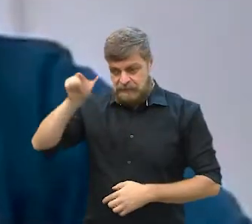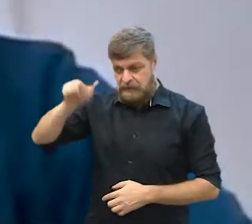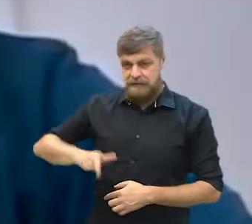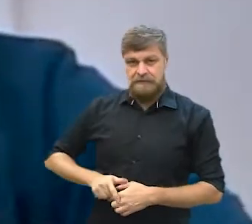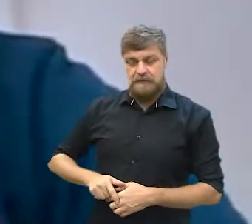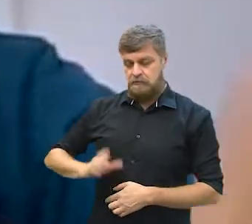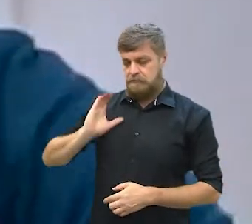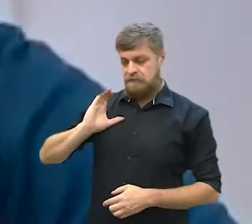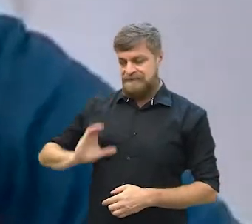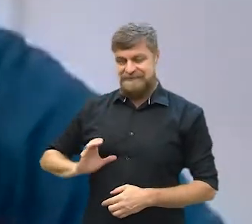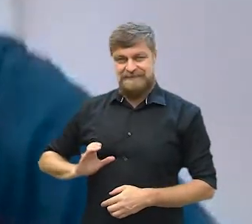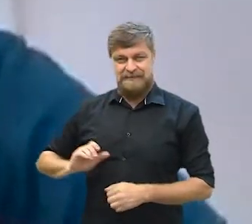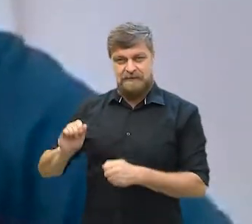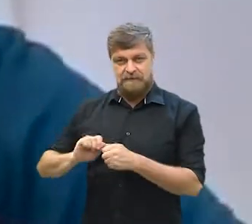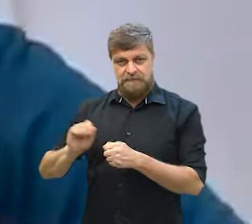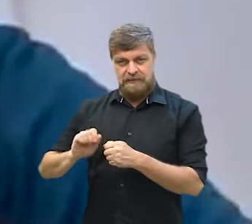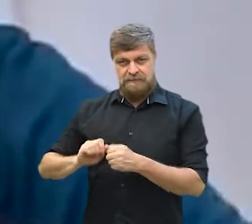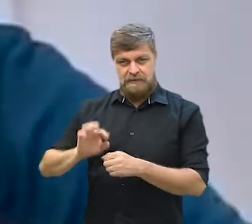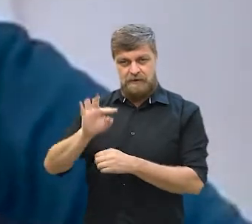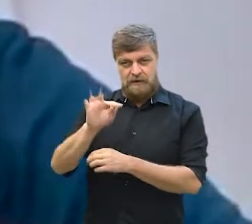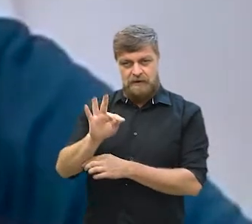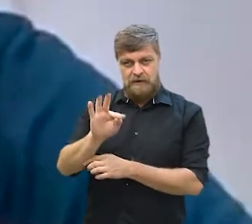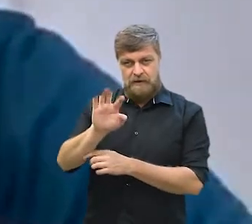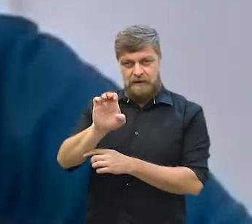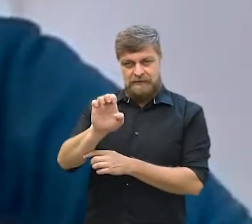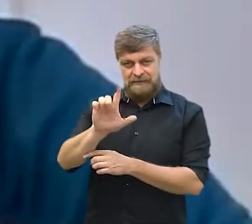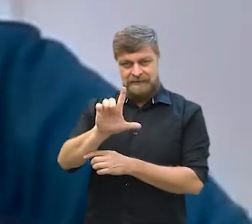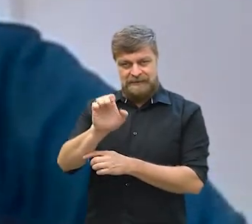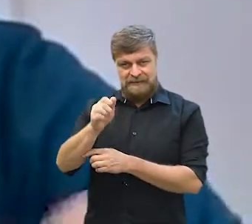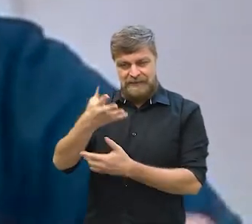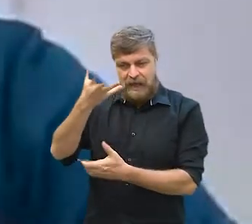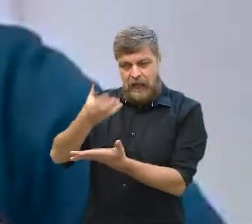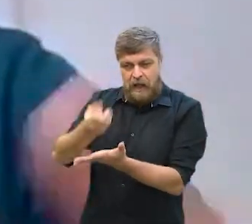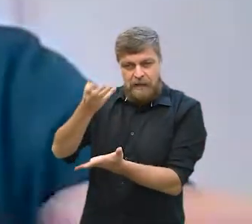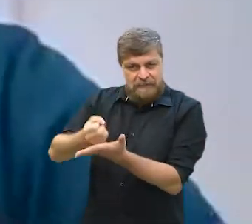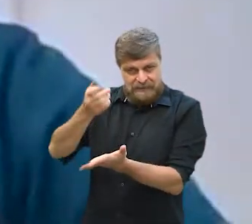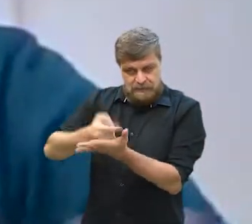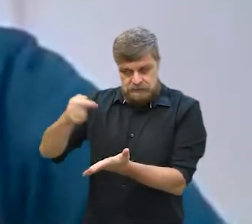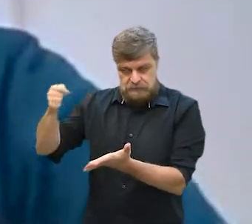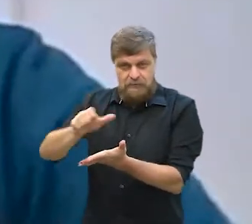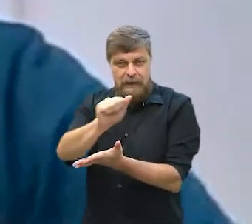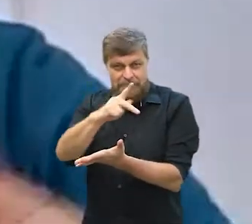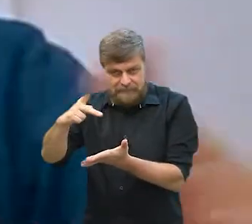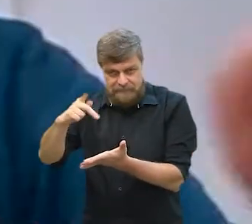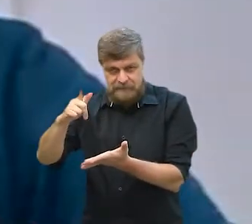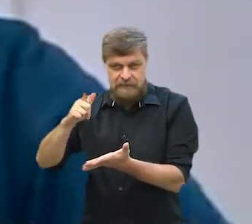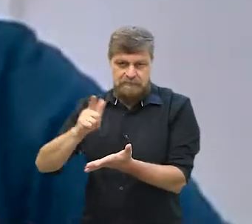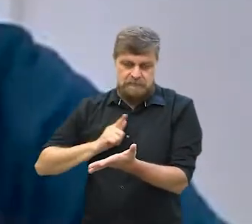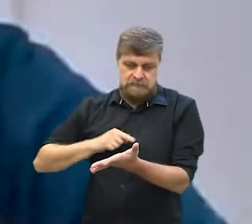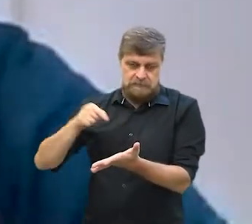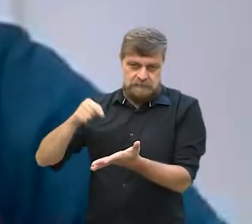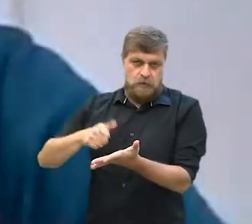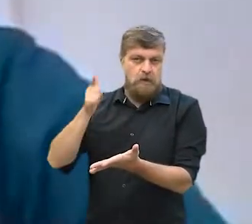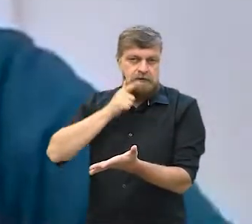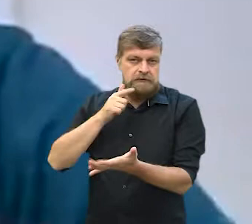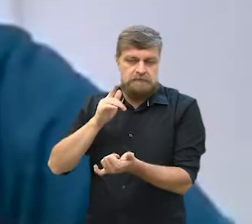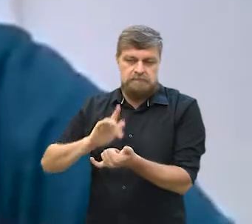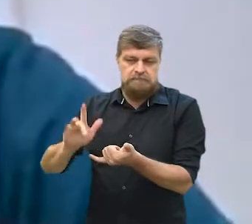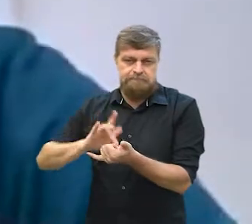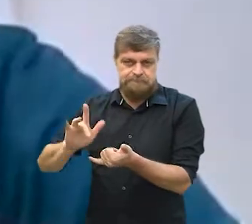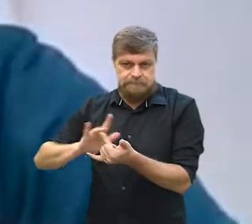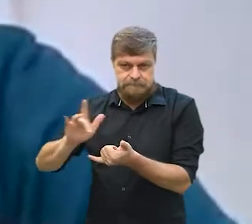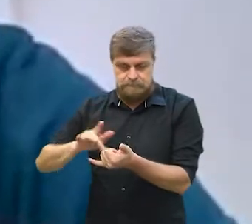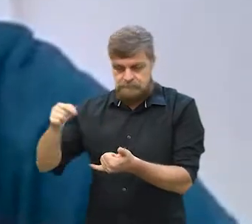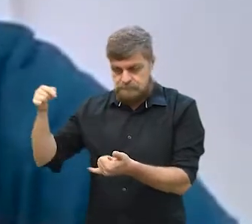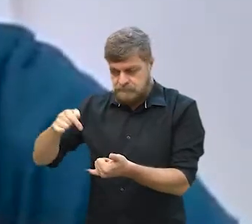Salto Bot. Então, pelo Telegram, né? Um aplicativo que você instala na App Store, na Play Store, em